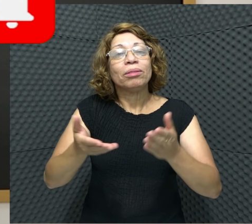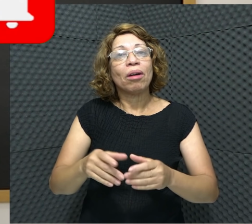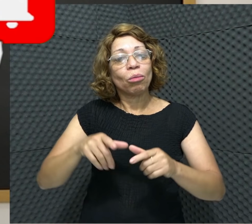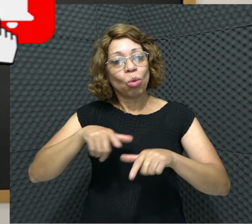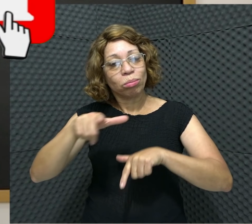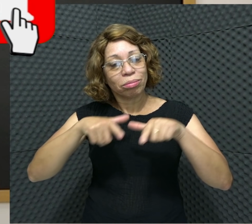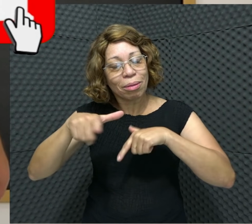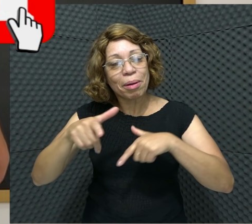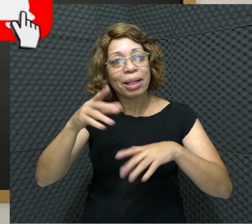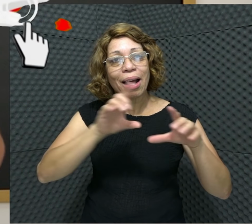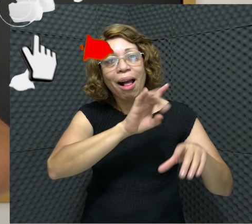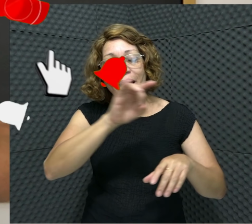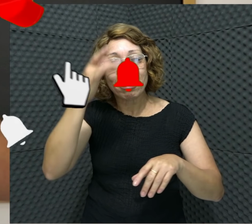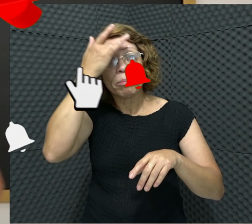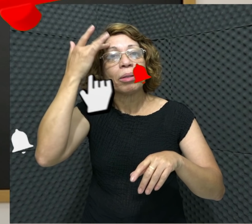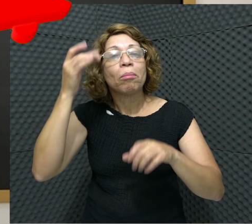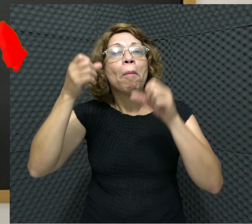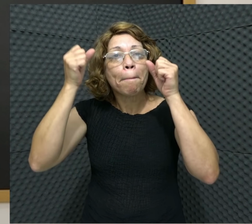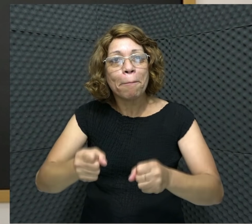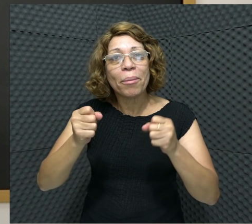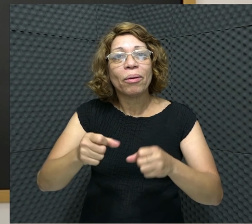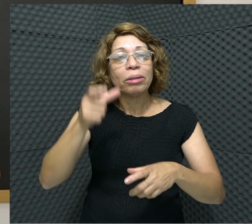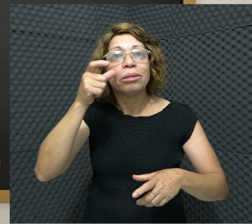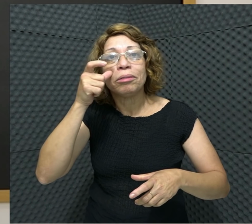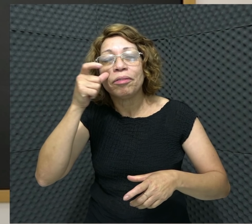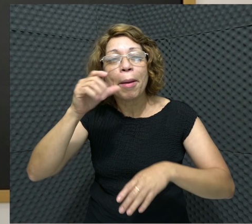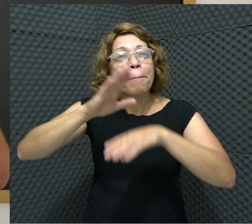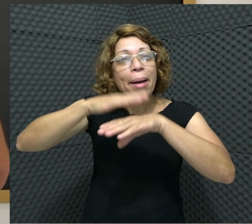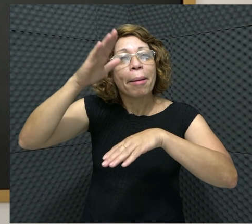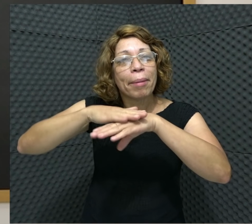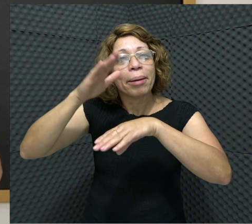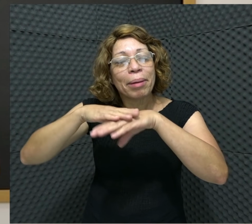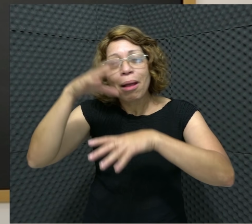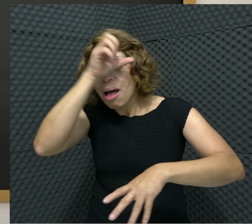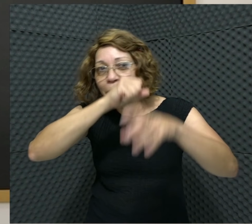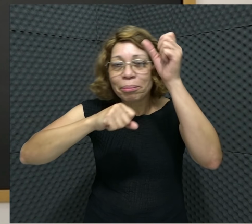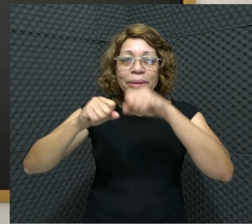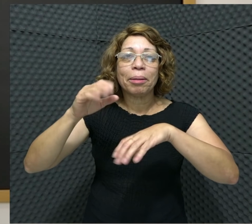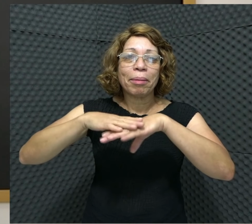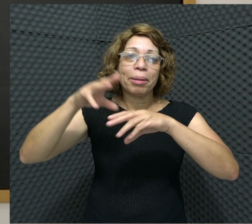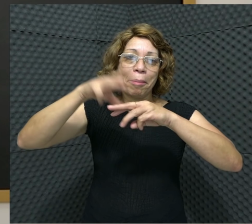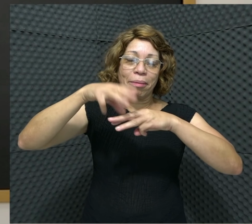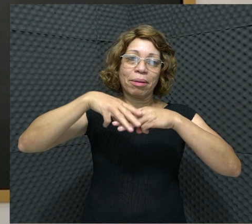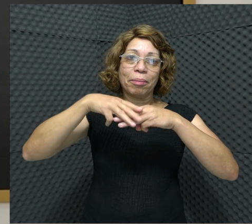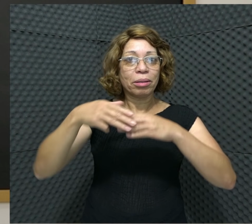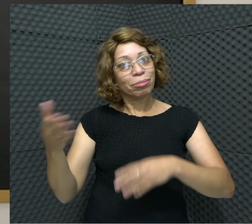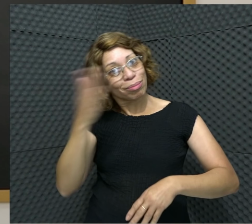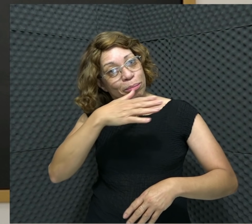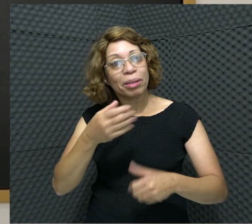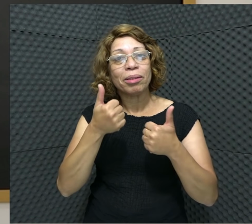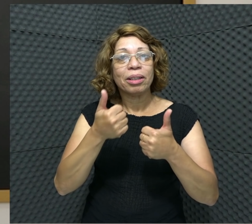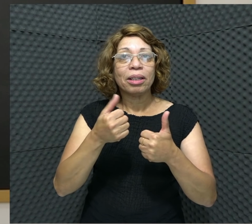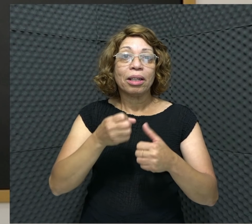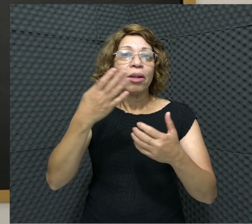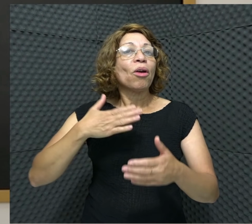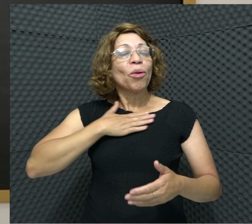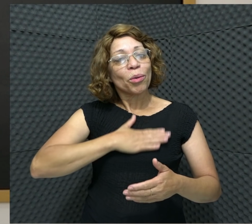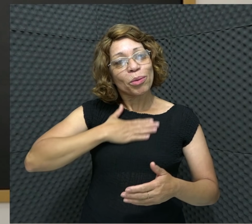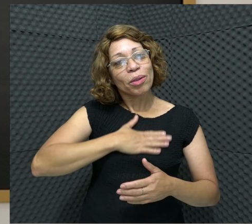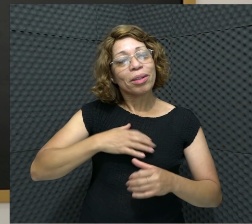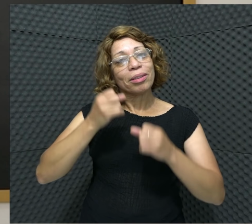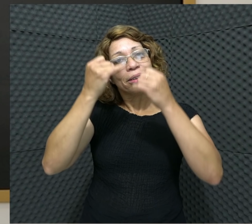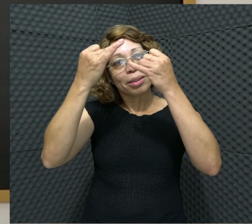nosso trabalho e cada vez mais te ajudar na produção de conteúdos de alfabetização. Vamos lá então? Bom, eu gostaria